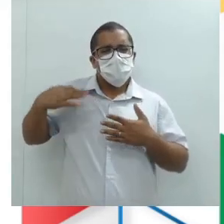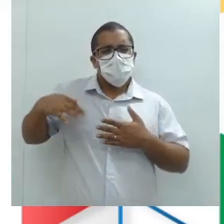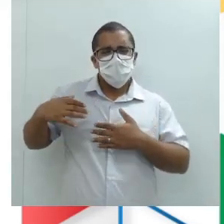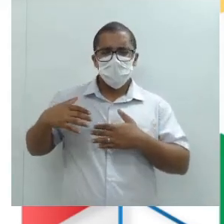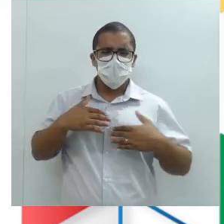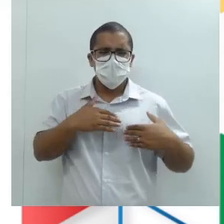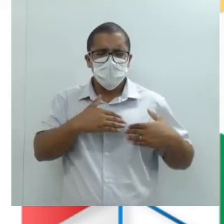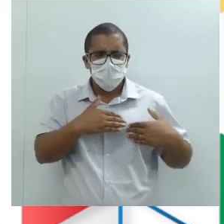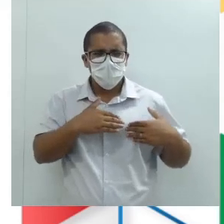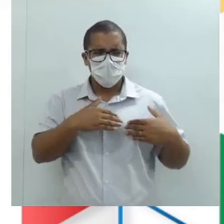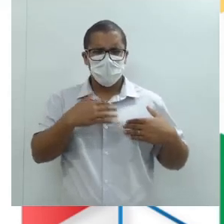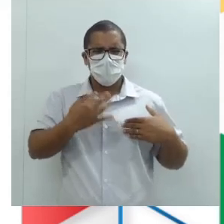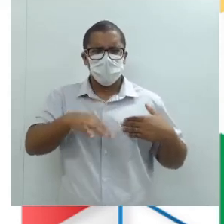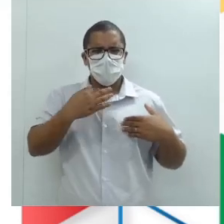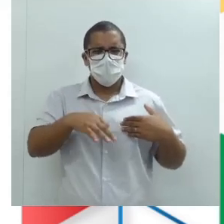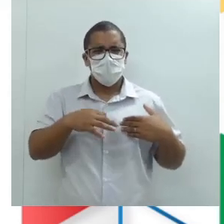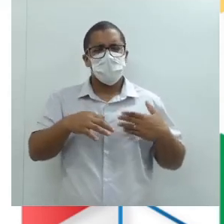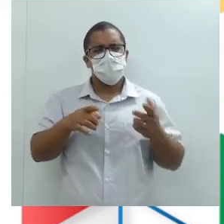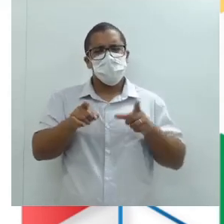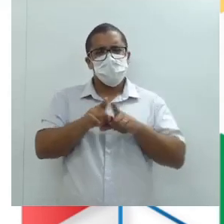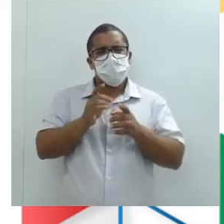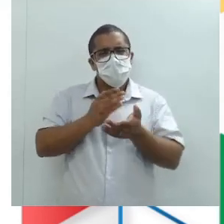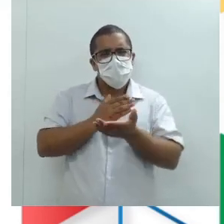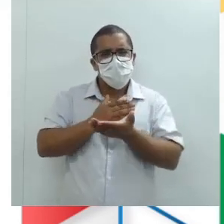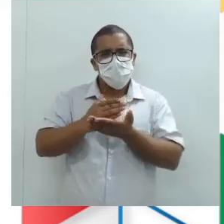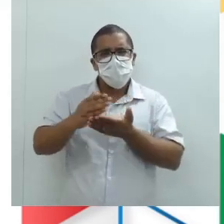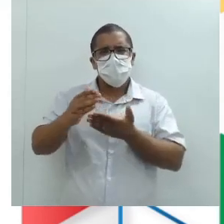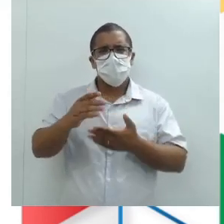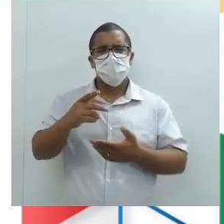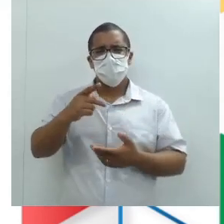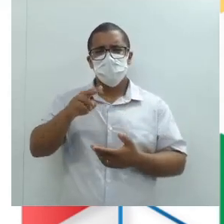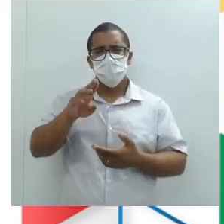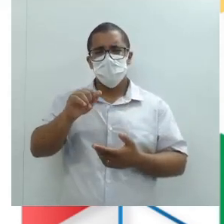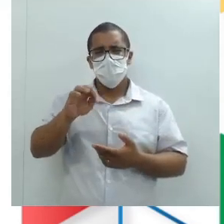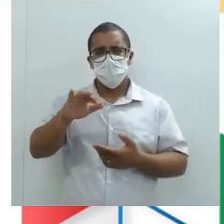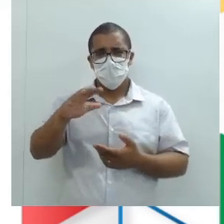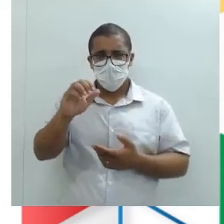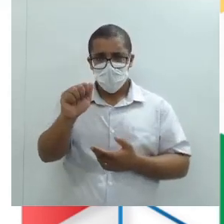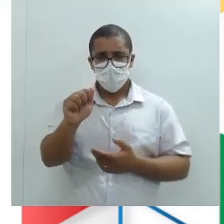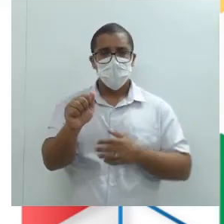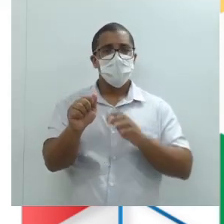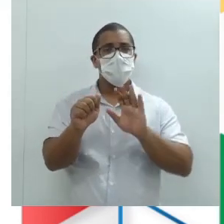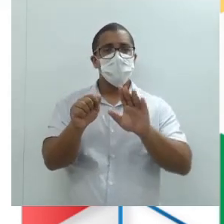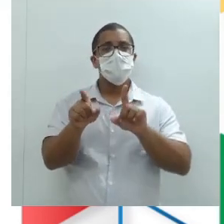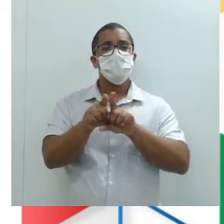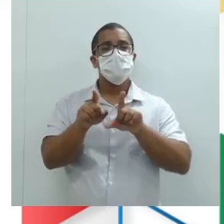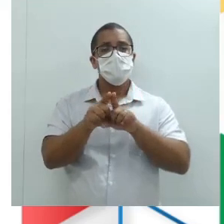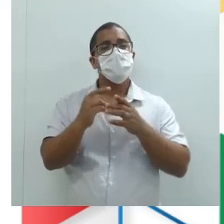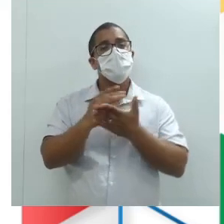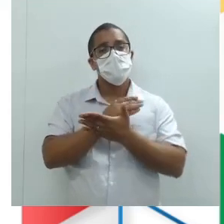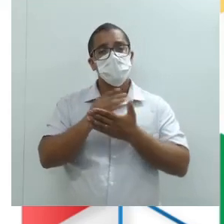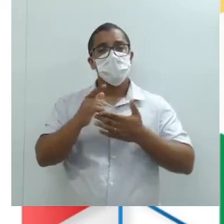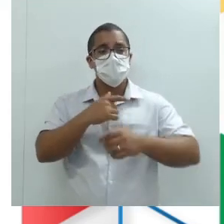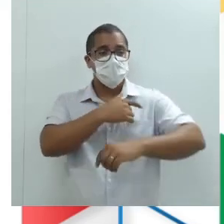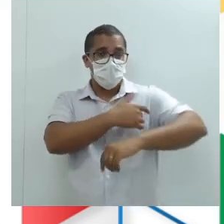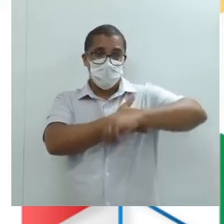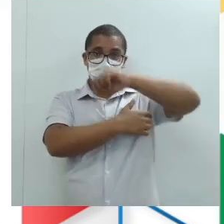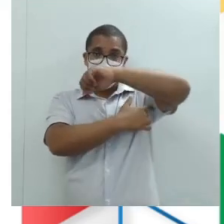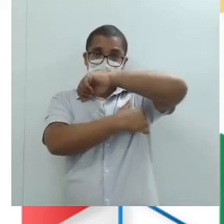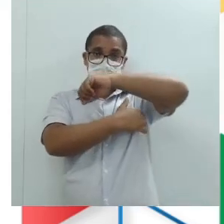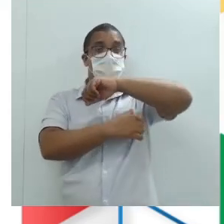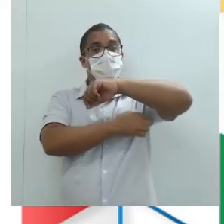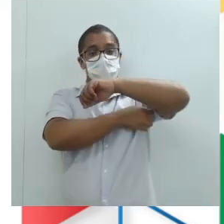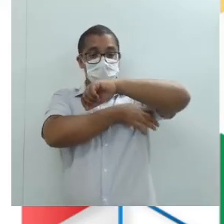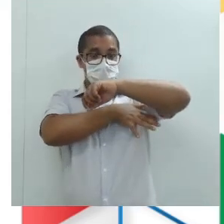é o surgimento ali de pelos pubianos, na pubarca. Existe também o crescimento de pelos nas axilas